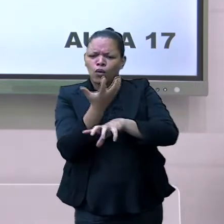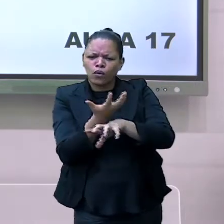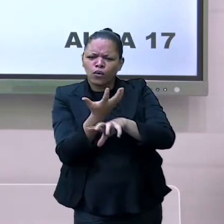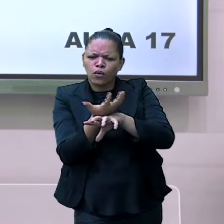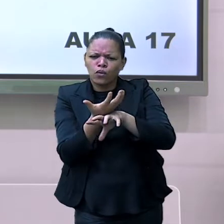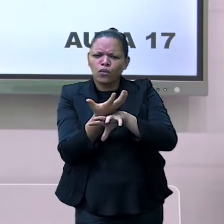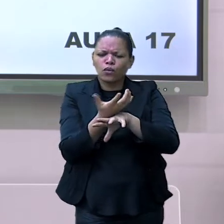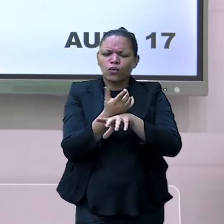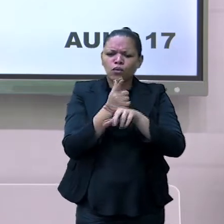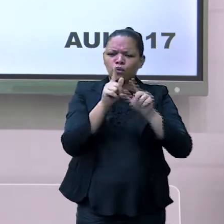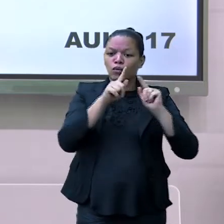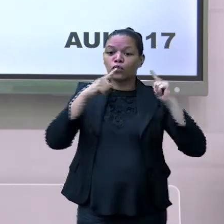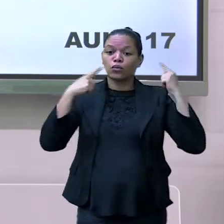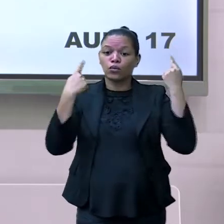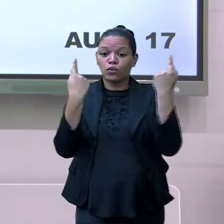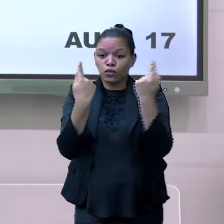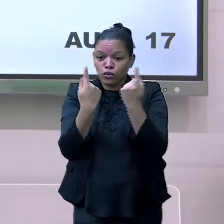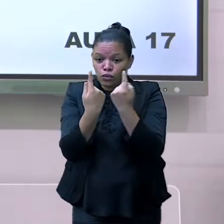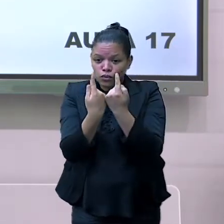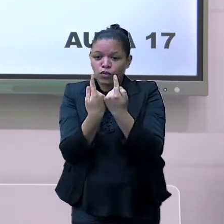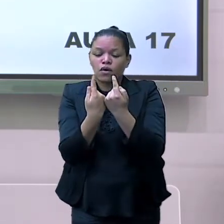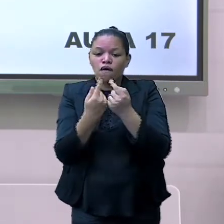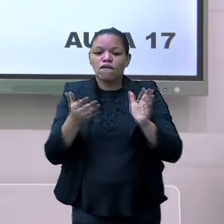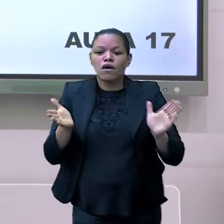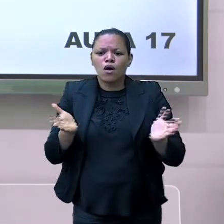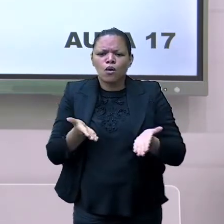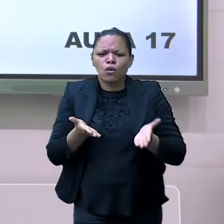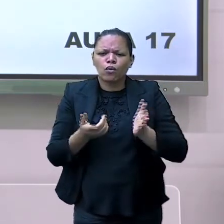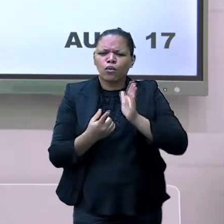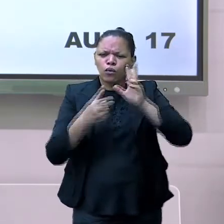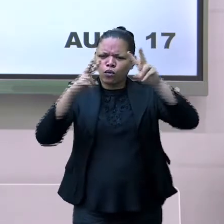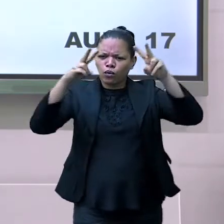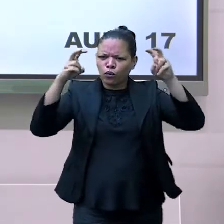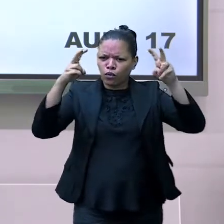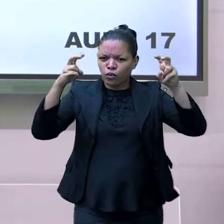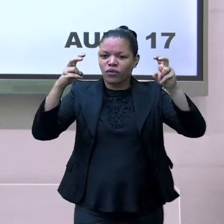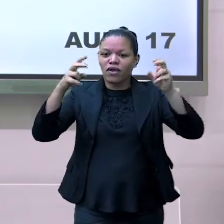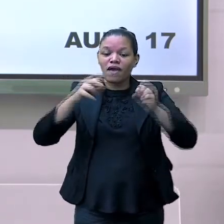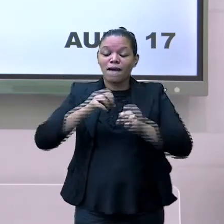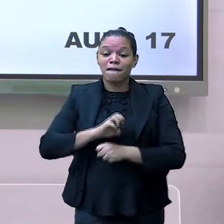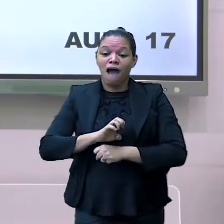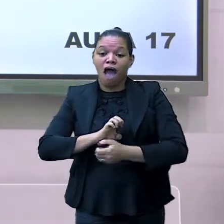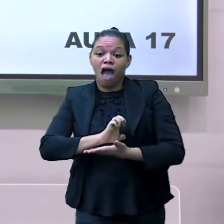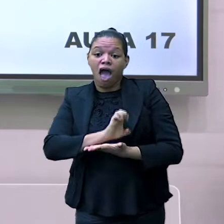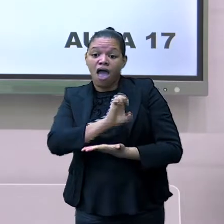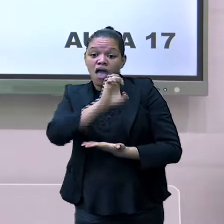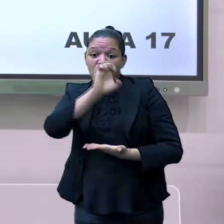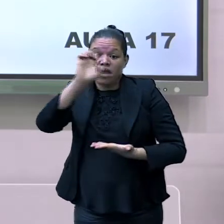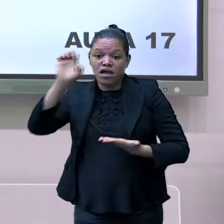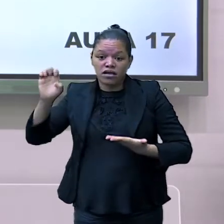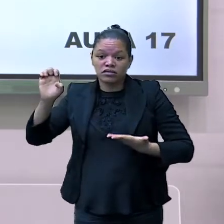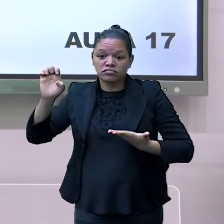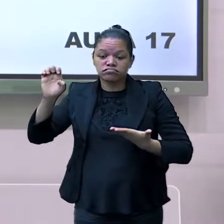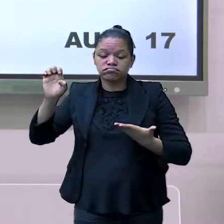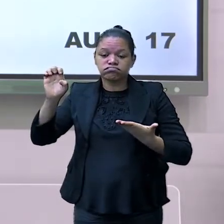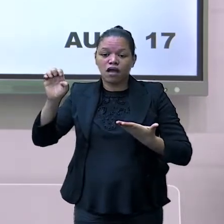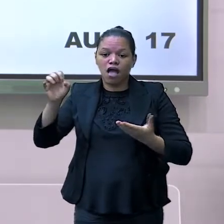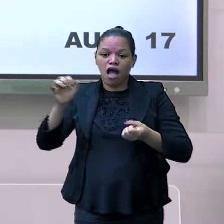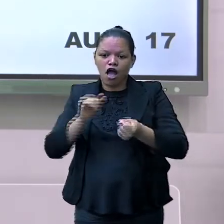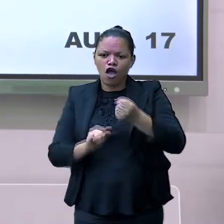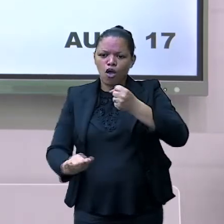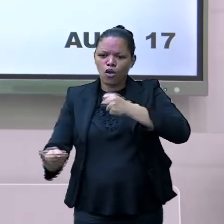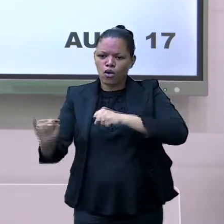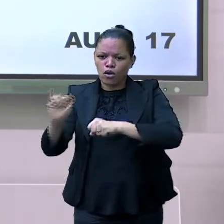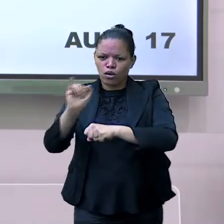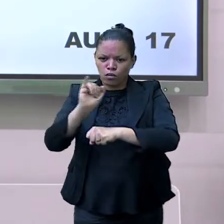Geografia, iremos falar sobre exportação e importação. Vocês vão ver que durante essas aulas, especificamente